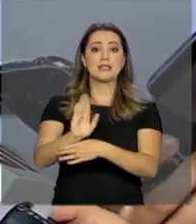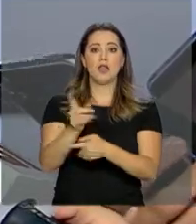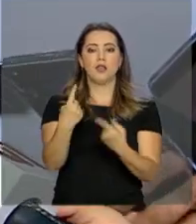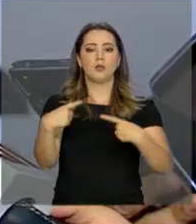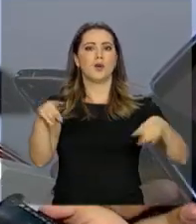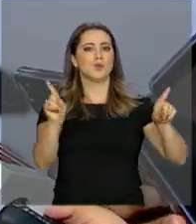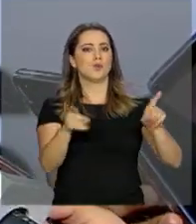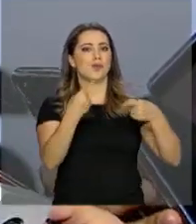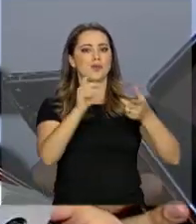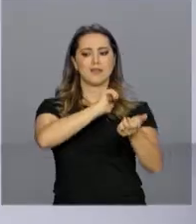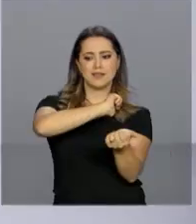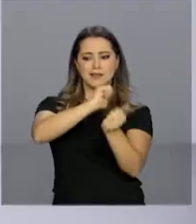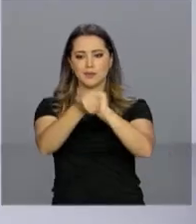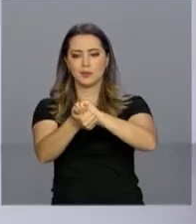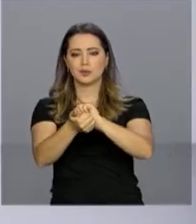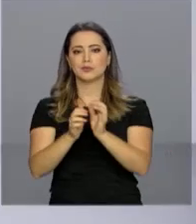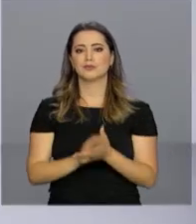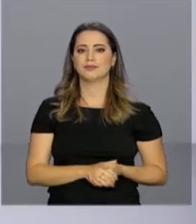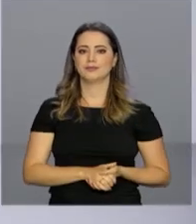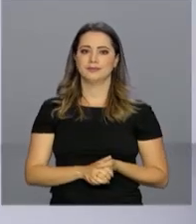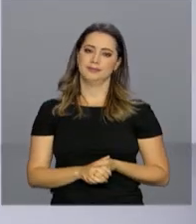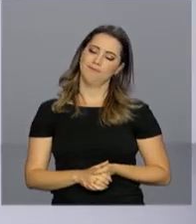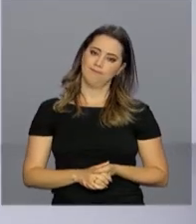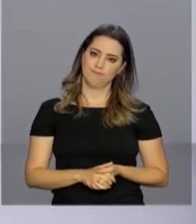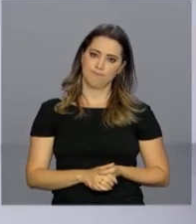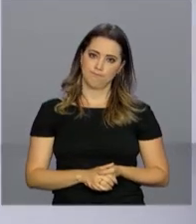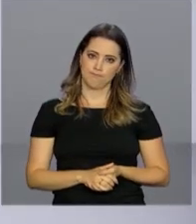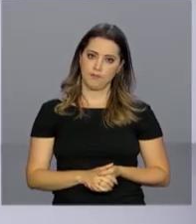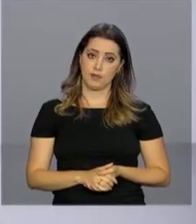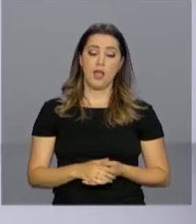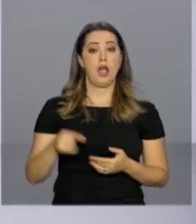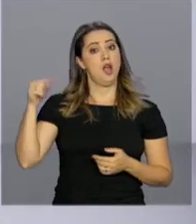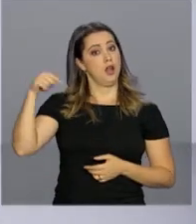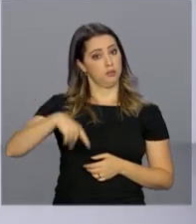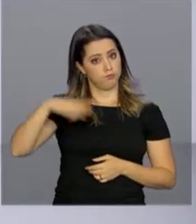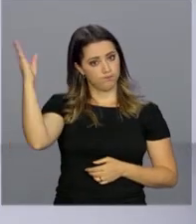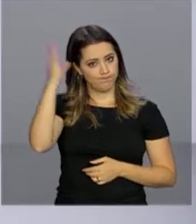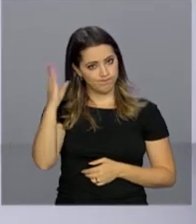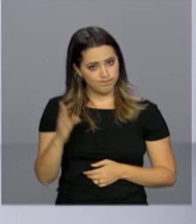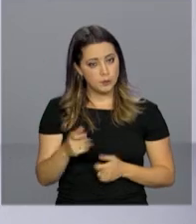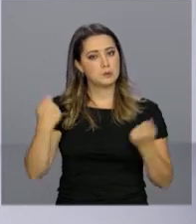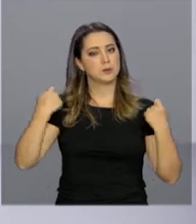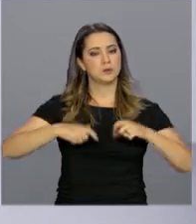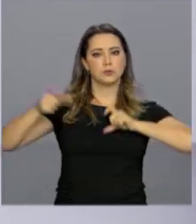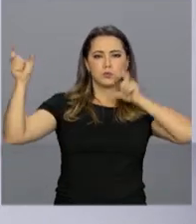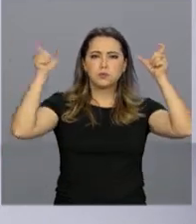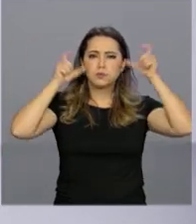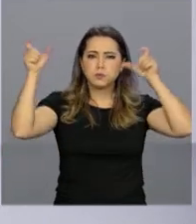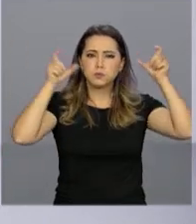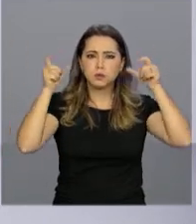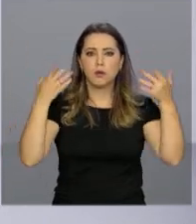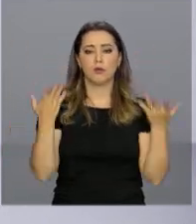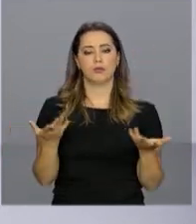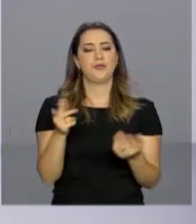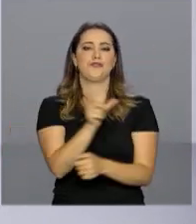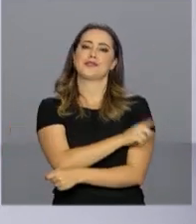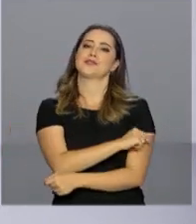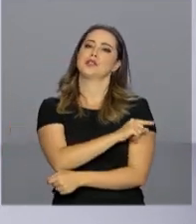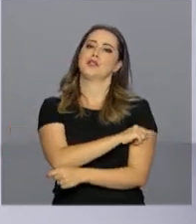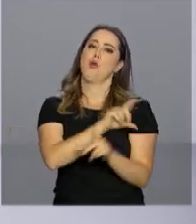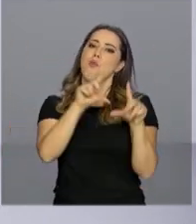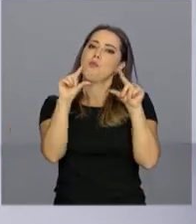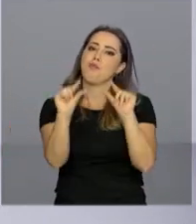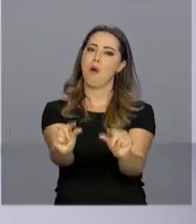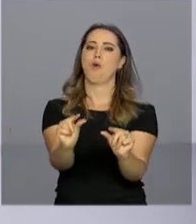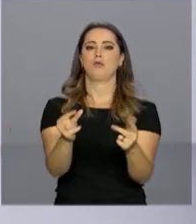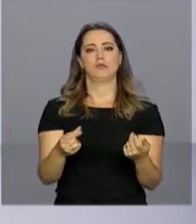do esporte aqui no brasil um alerta à cobertura de vacinas para algumas doenças está